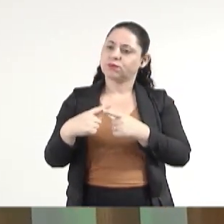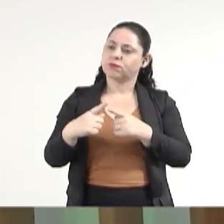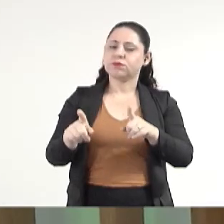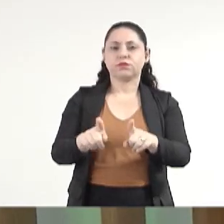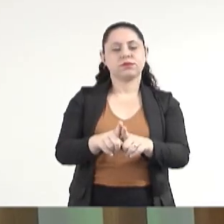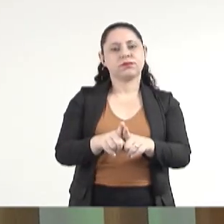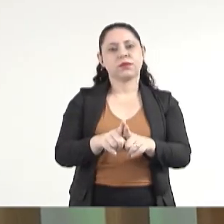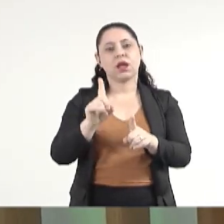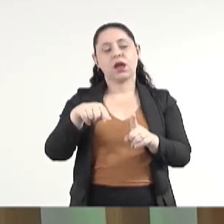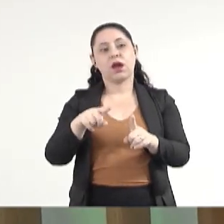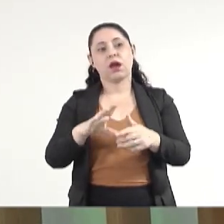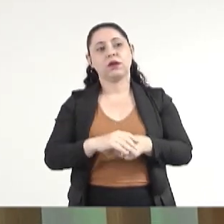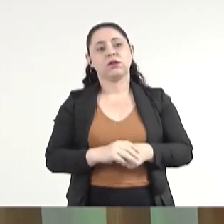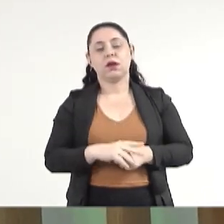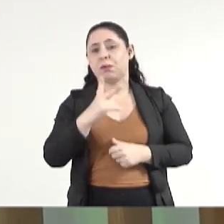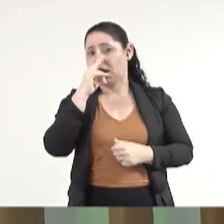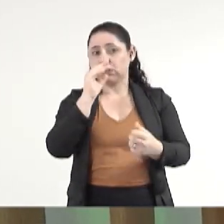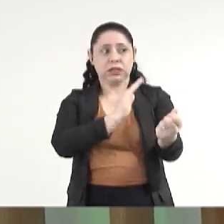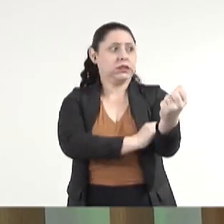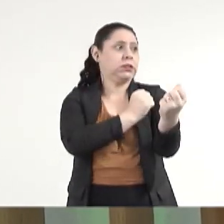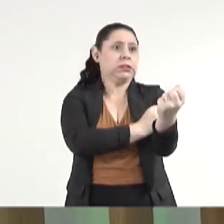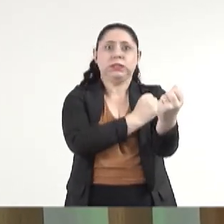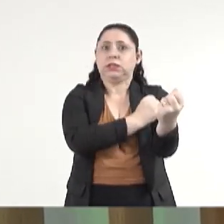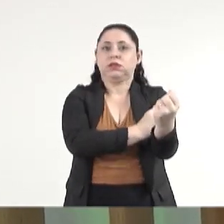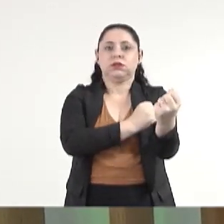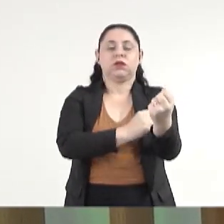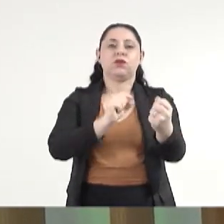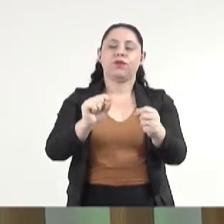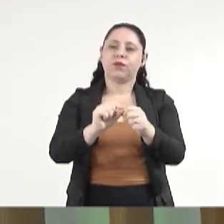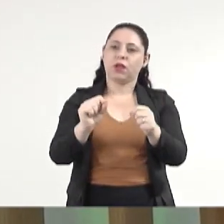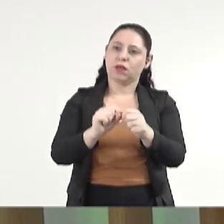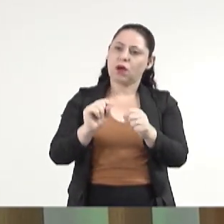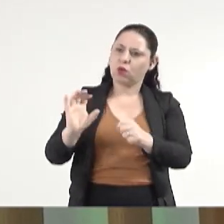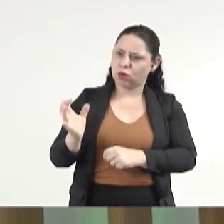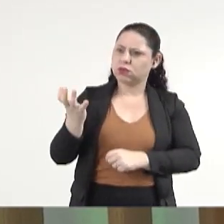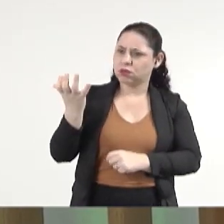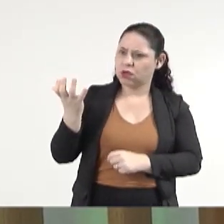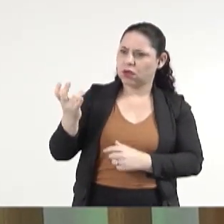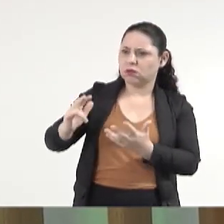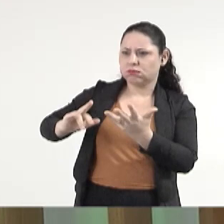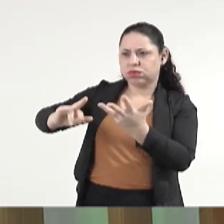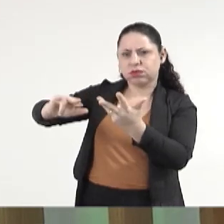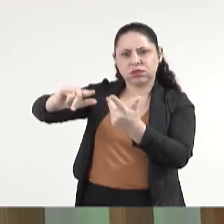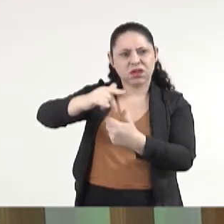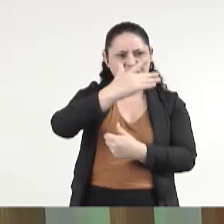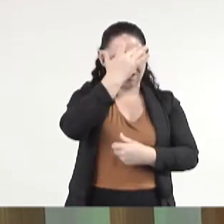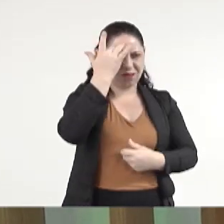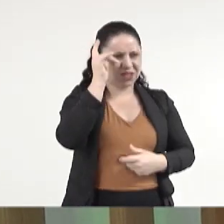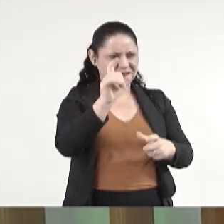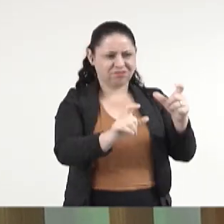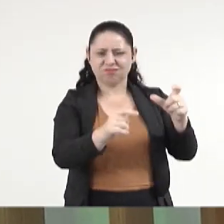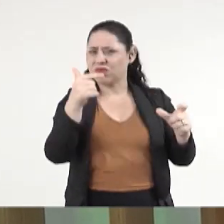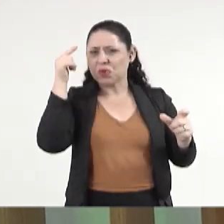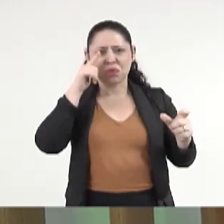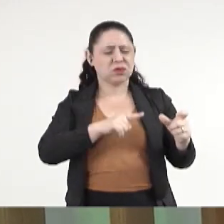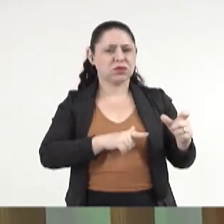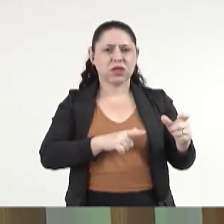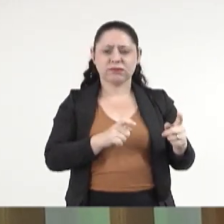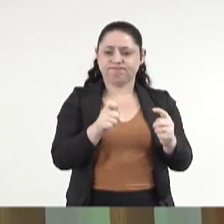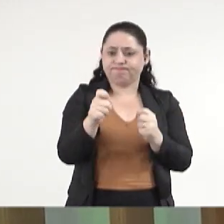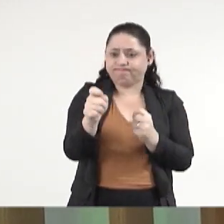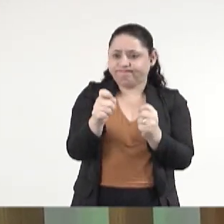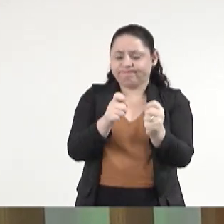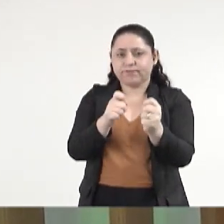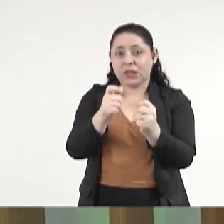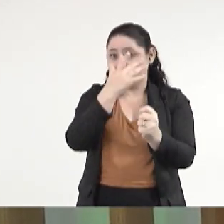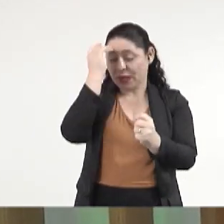razão também do vício, né, que tem predominado sobre vários jogadores, né, que não conseguem se